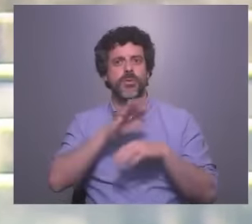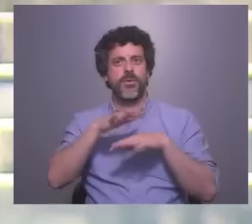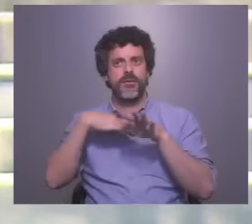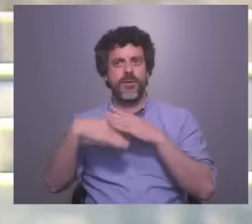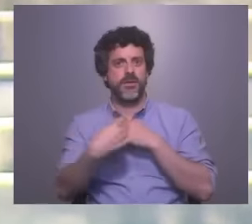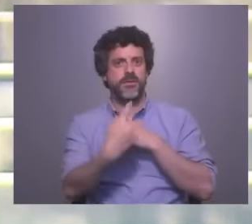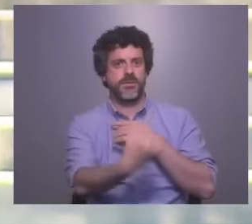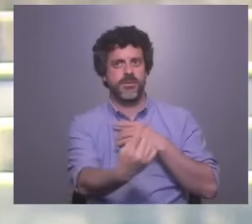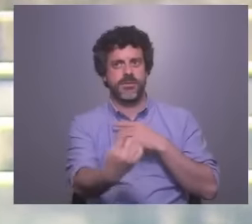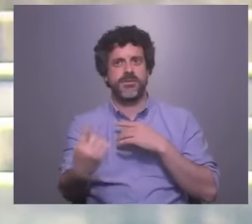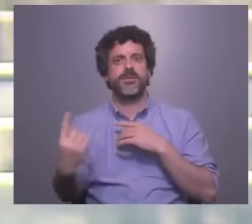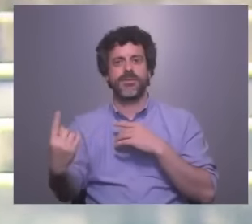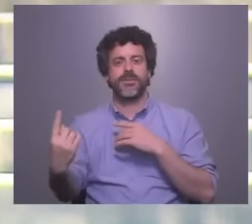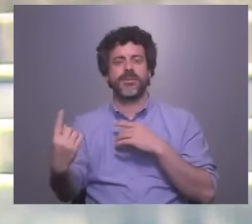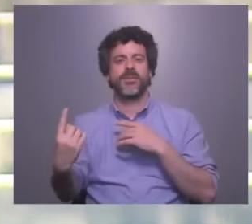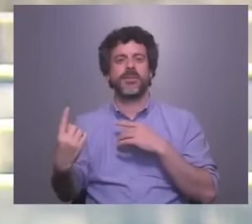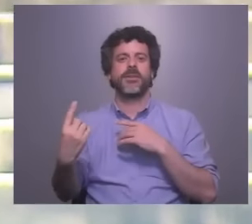graças.